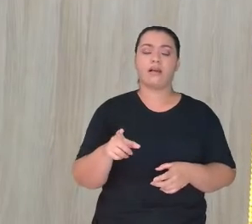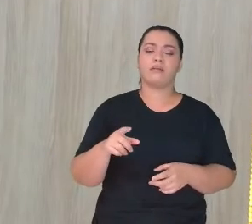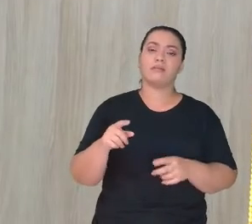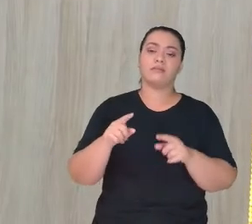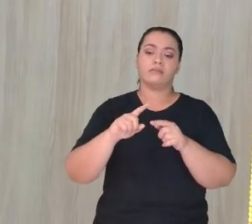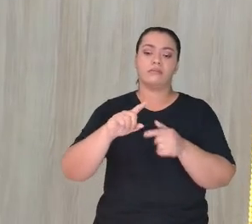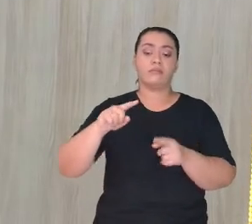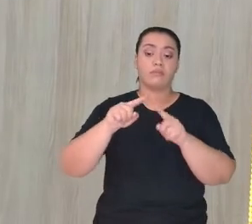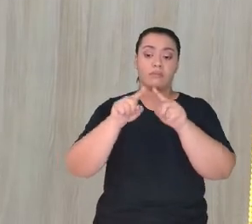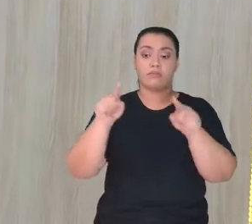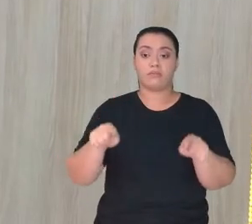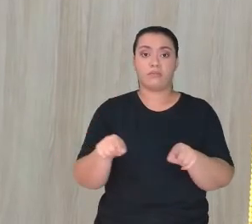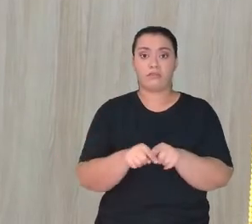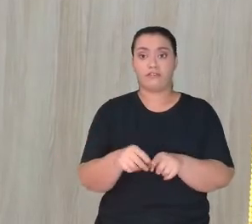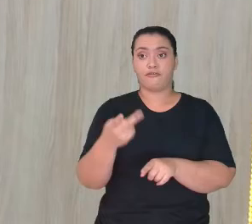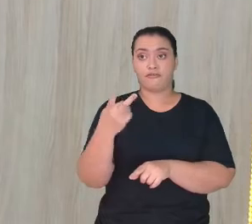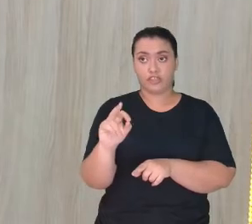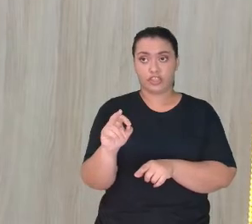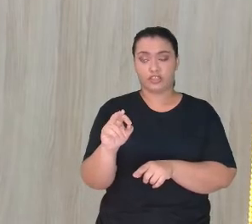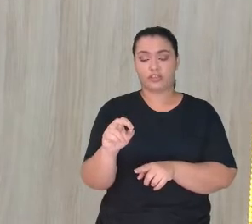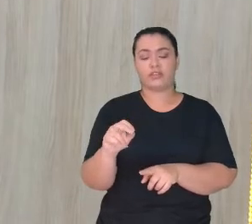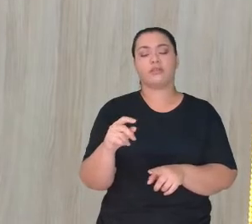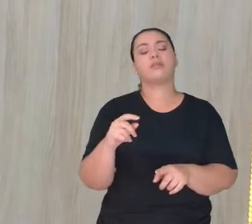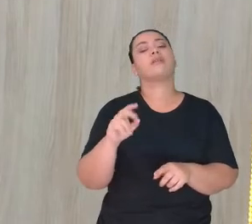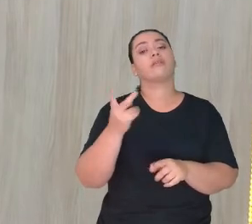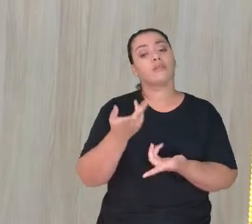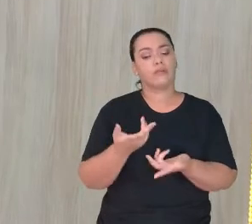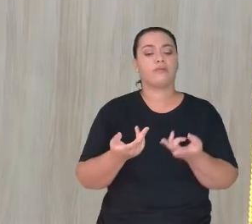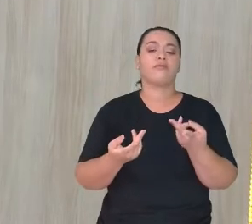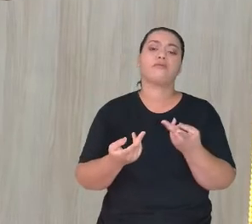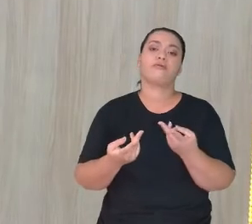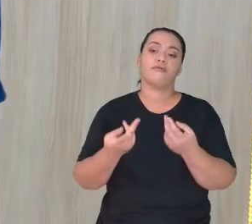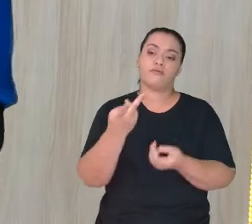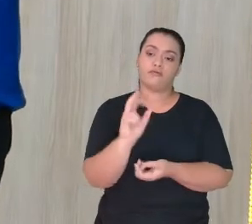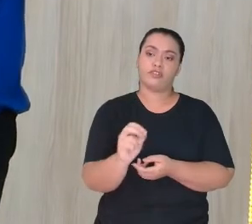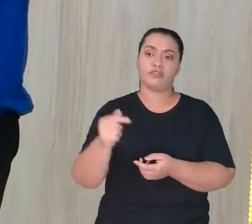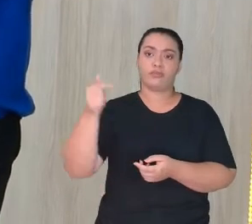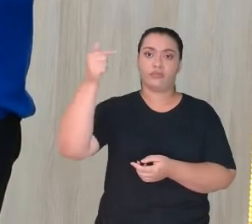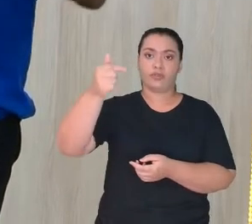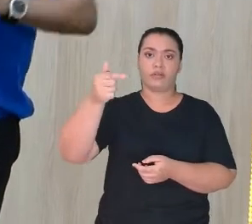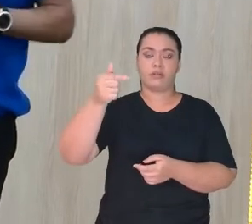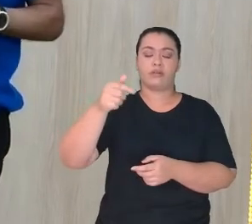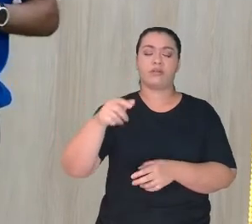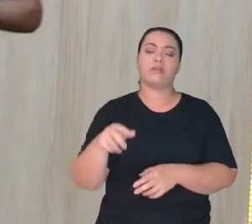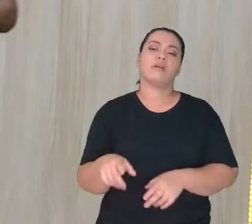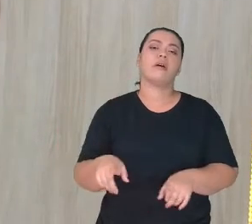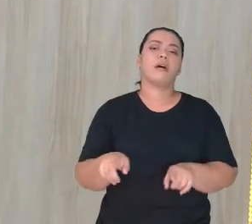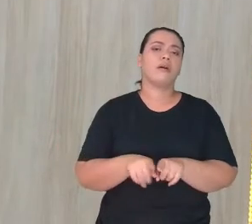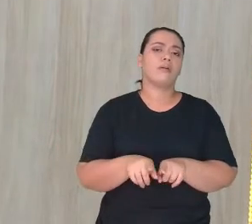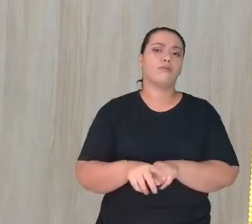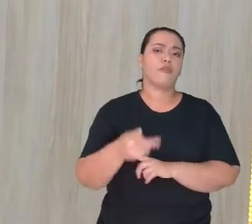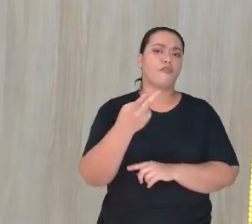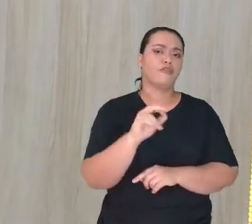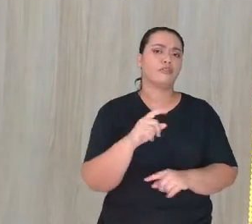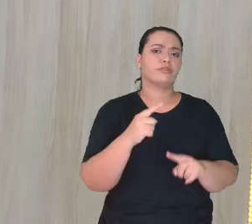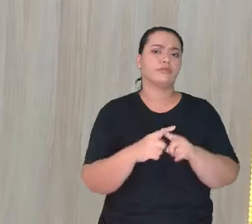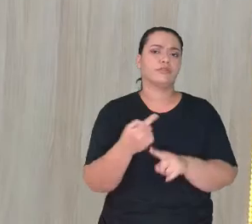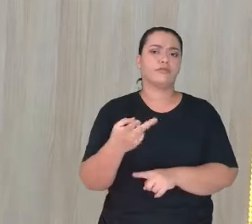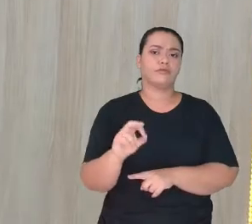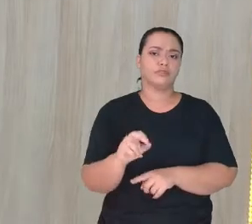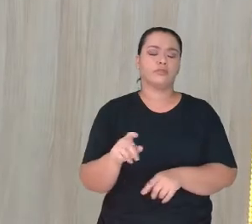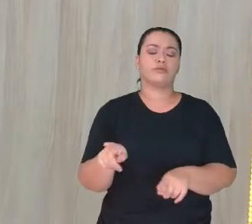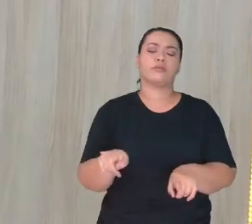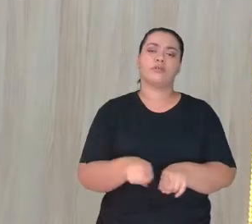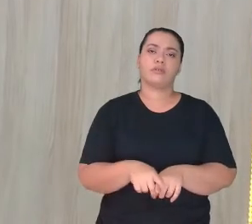ao quadrado. E o lado é 20. Então, 20 ao quadrado é 20 vezes 20, que também vai dar 400,